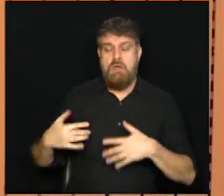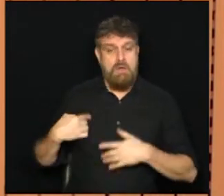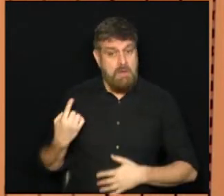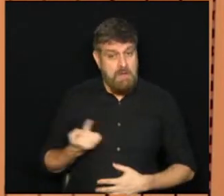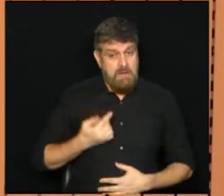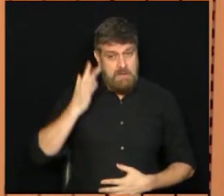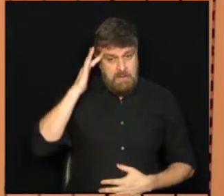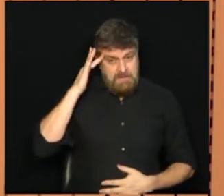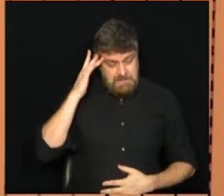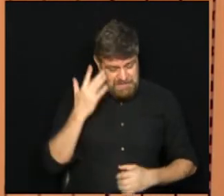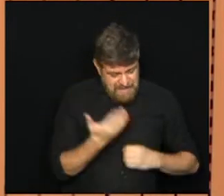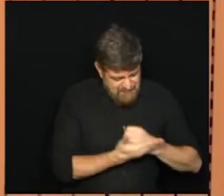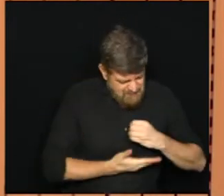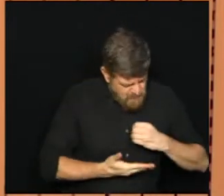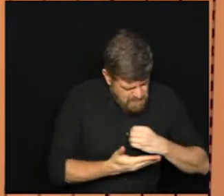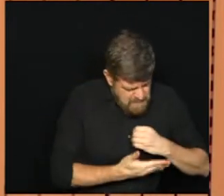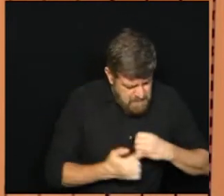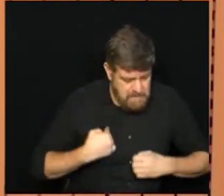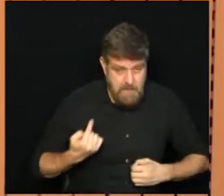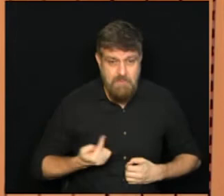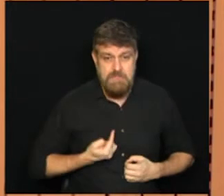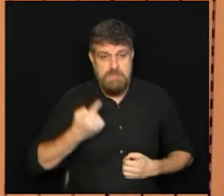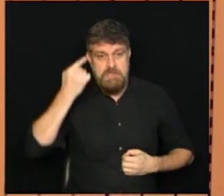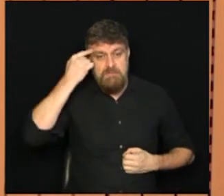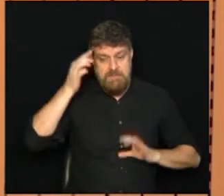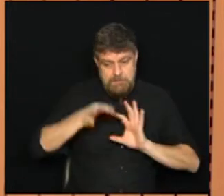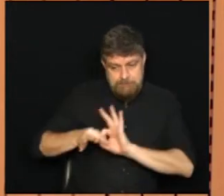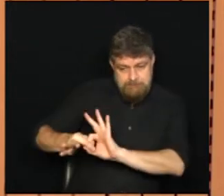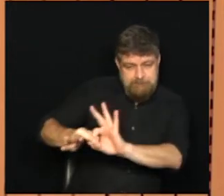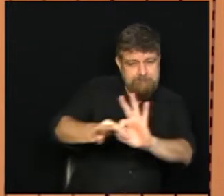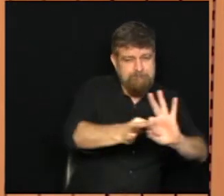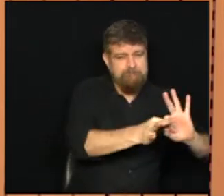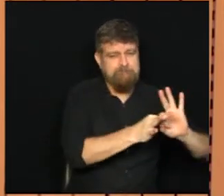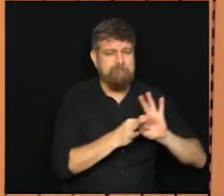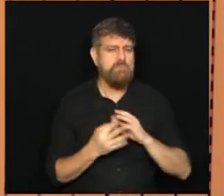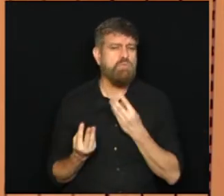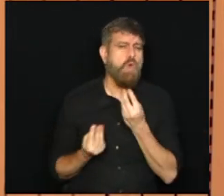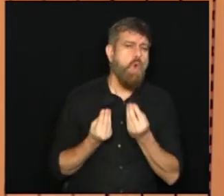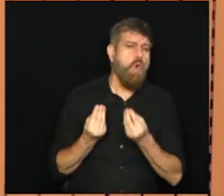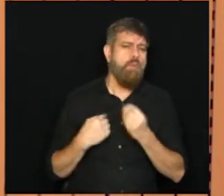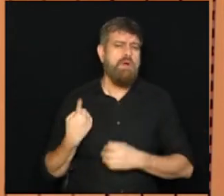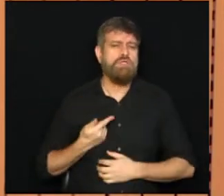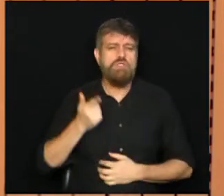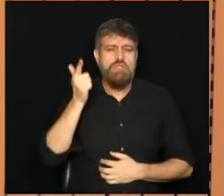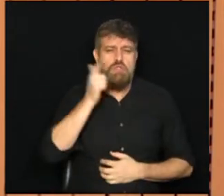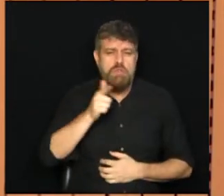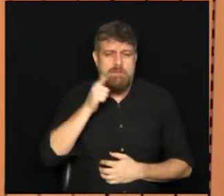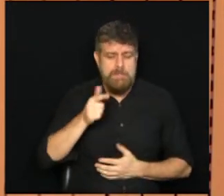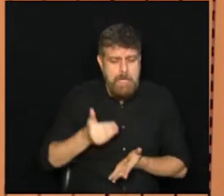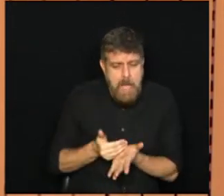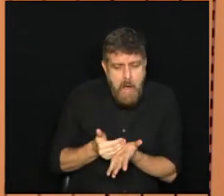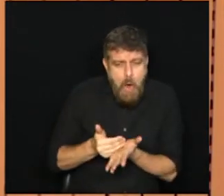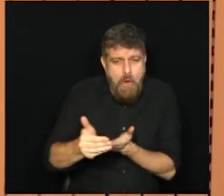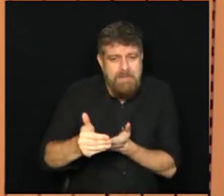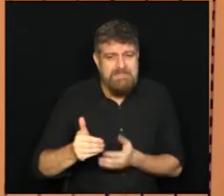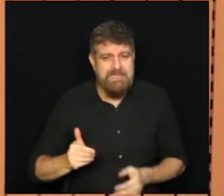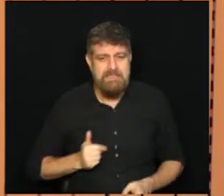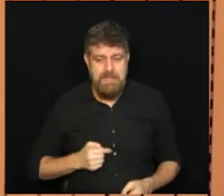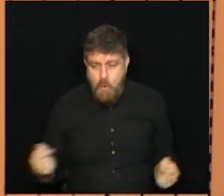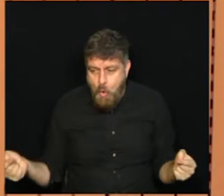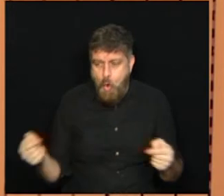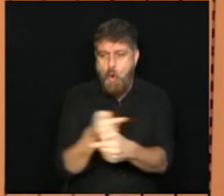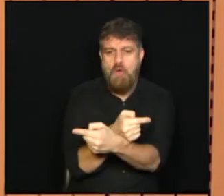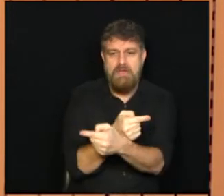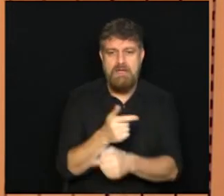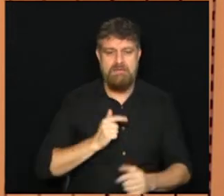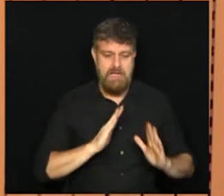pensar de forma coletiva em como que a gente pode começar a pautar o contrário, né? Que a gente tenha